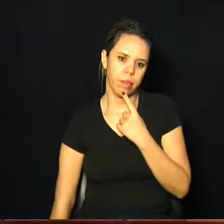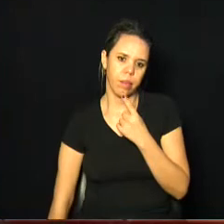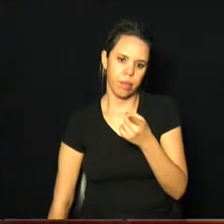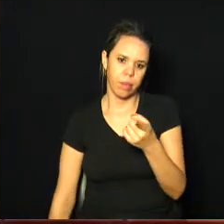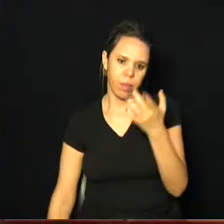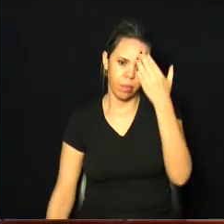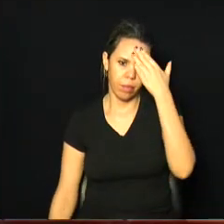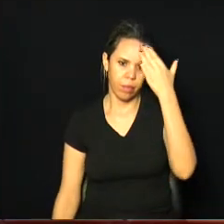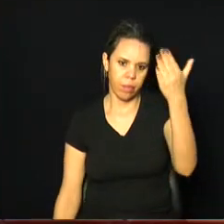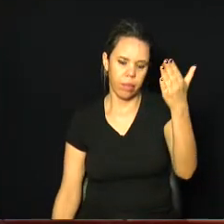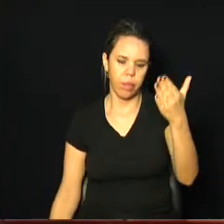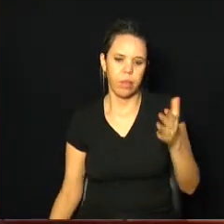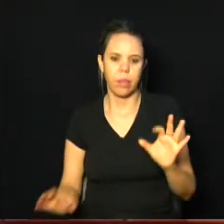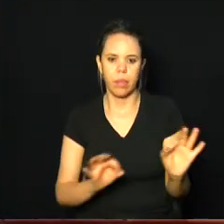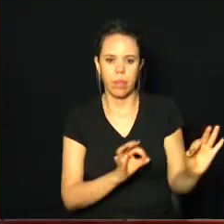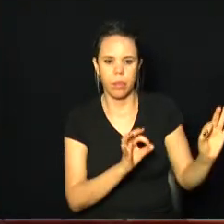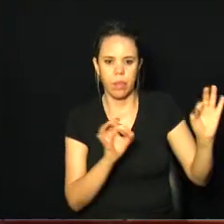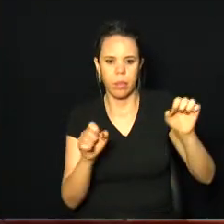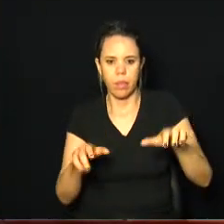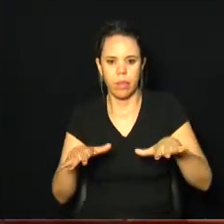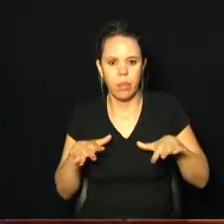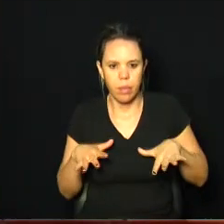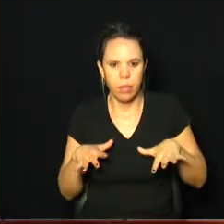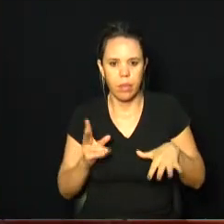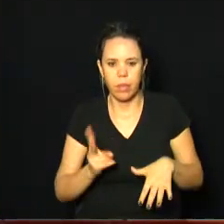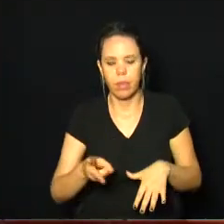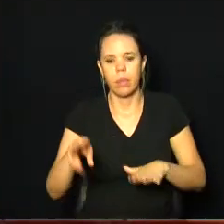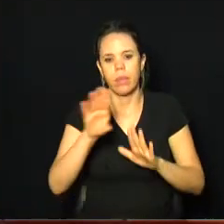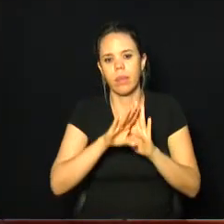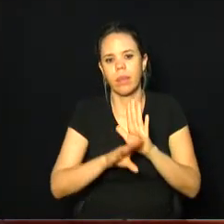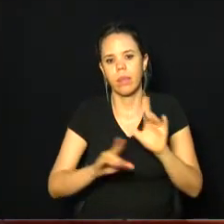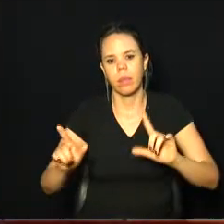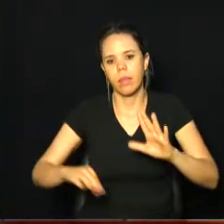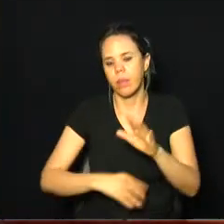Quero agradecer a sua companhia, a sua audiência. Continue aqui